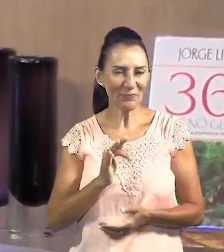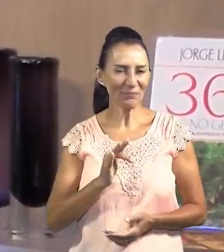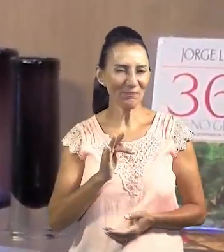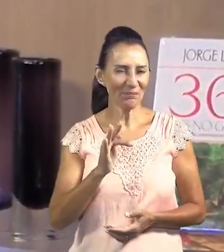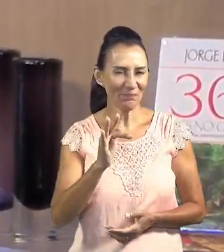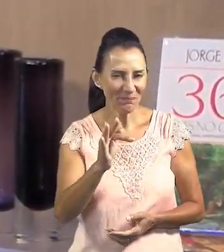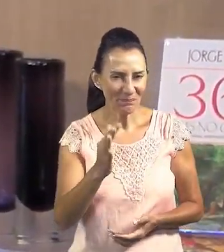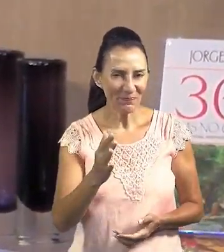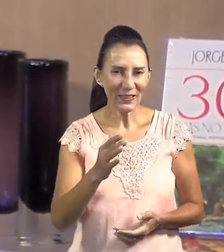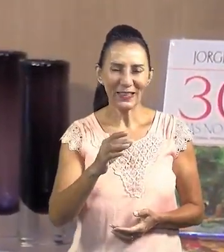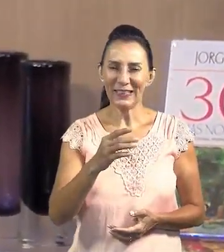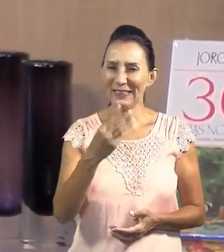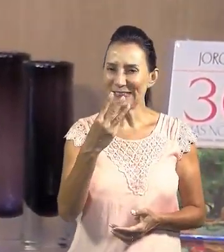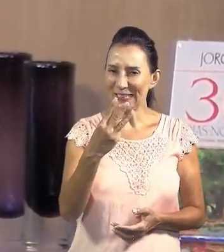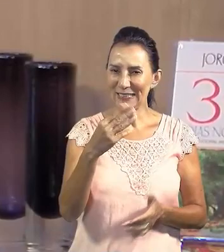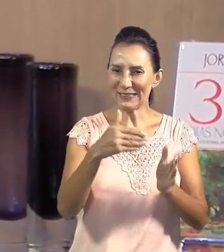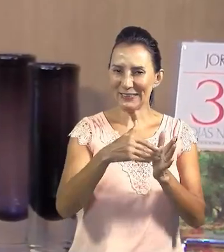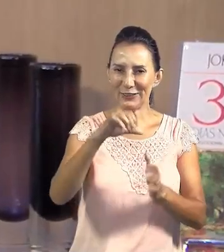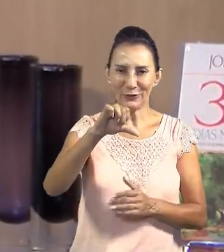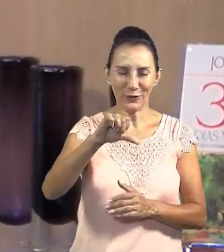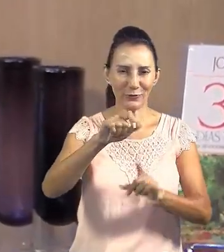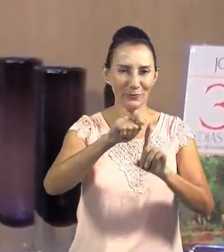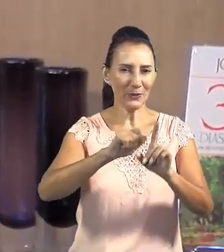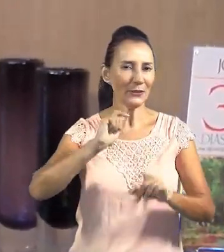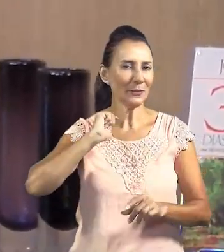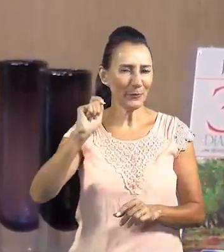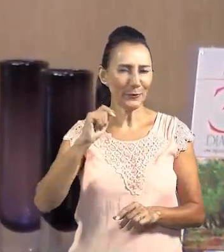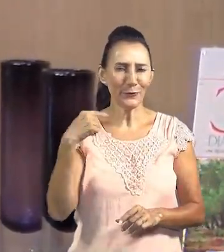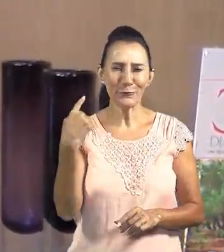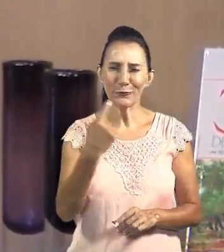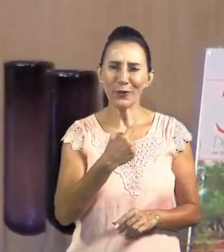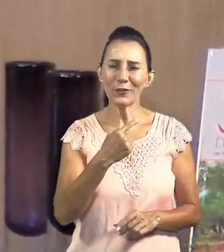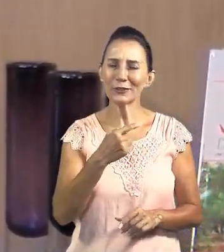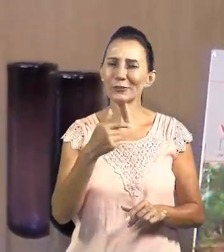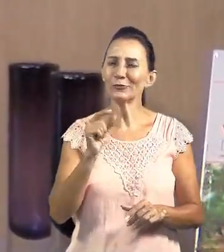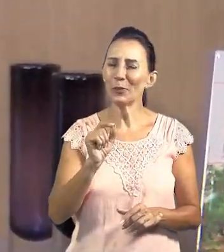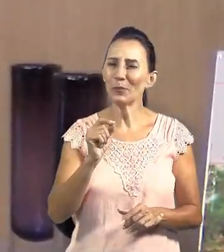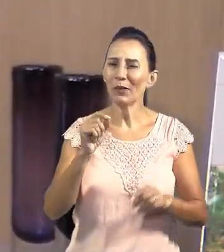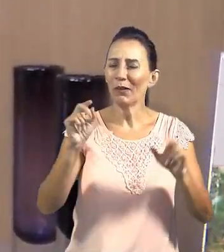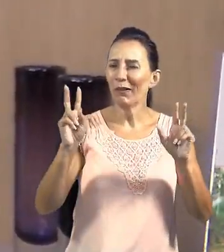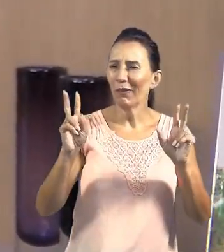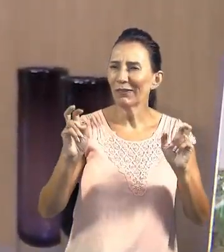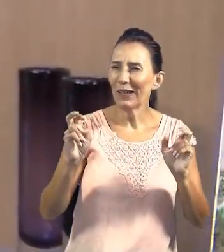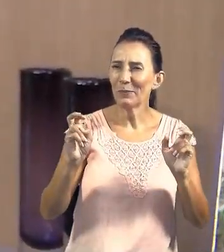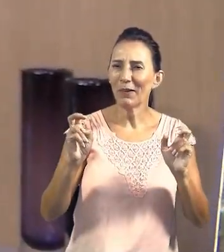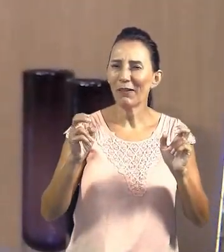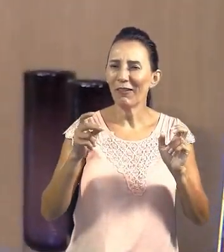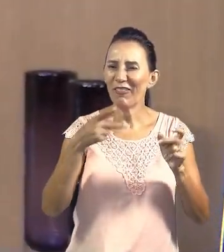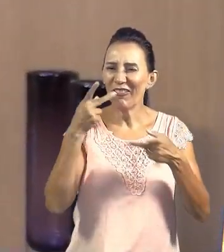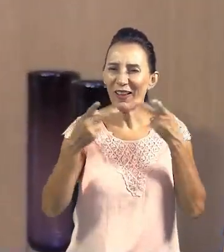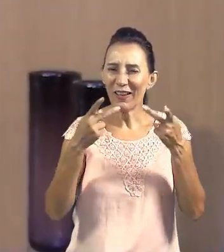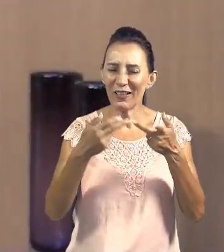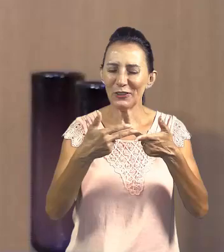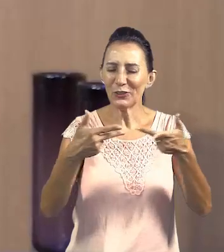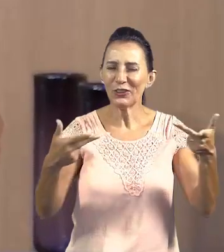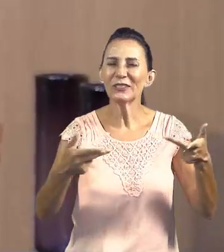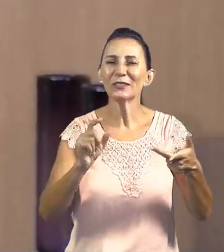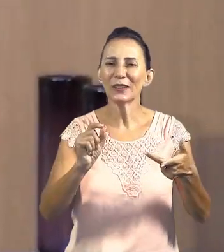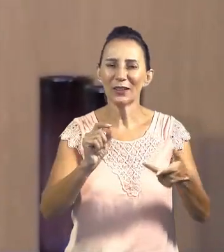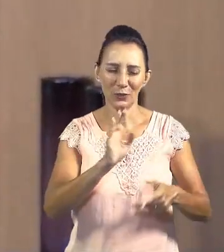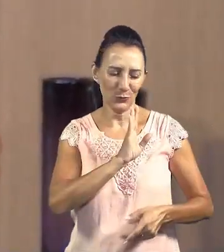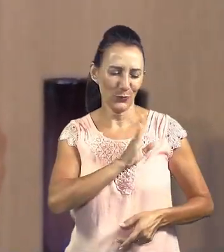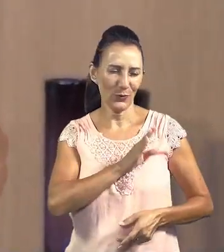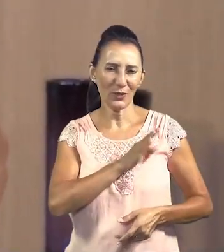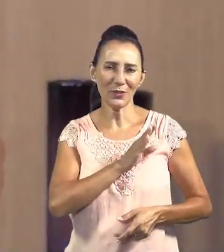de 3 a 9 de abril, nós vamos trabalhar o coração do homem, porque do coração é que procedem